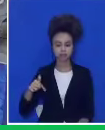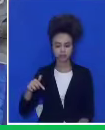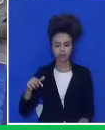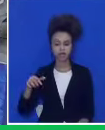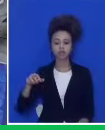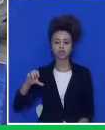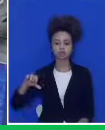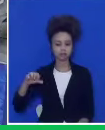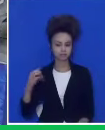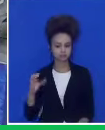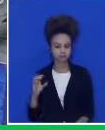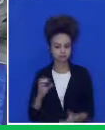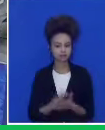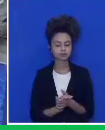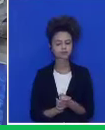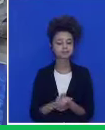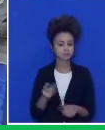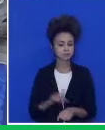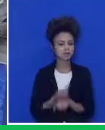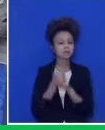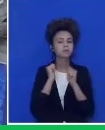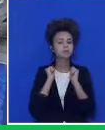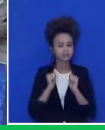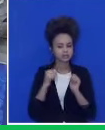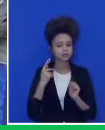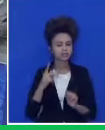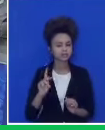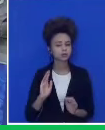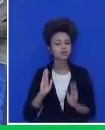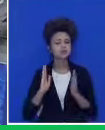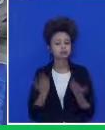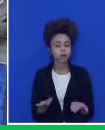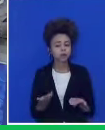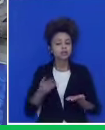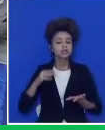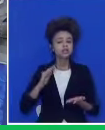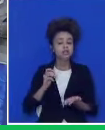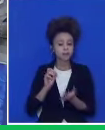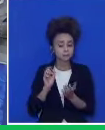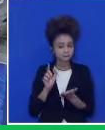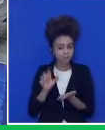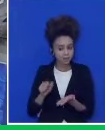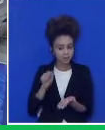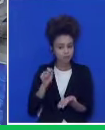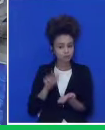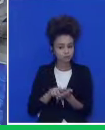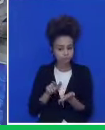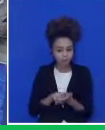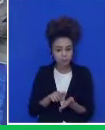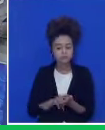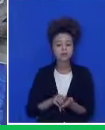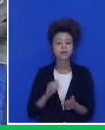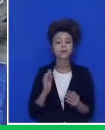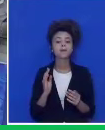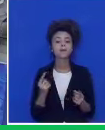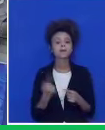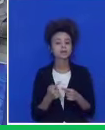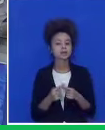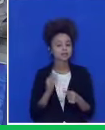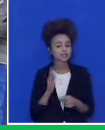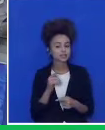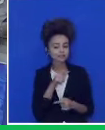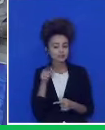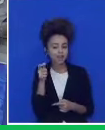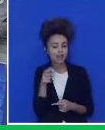R$ 3.316.988,79. Esse prêmio pode sair para você hoje, então já se prepara com suas apostas aí, porque já já você vai conhecer os números